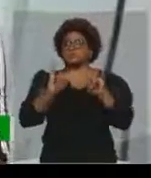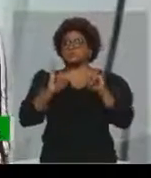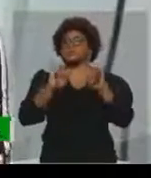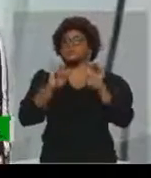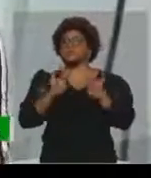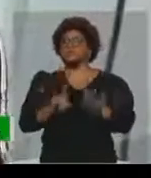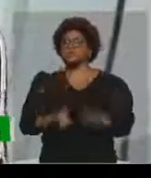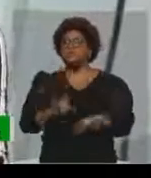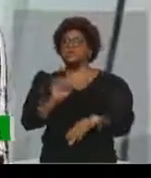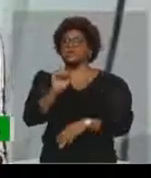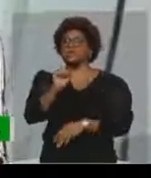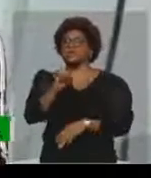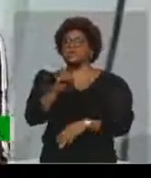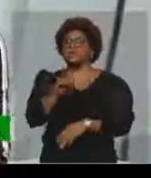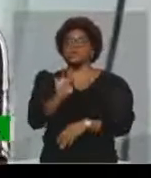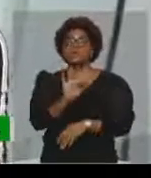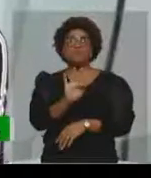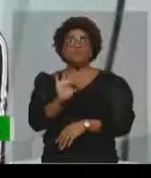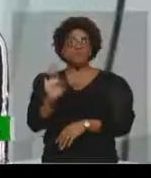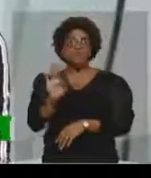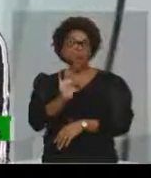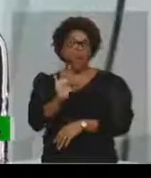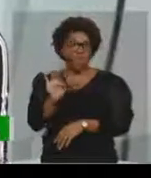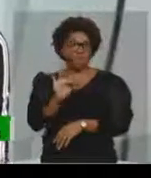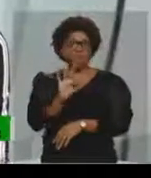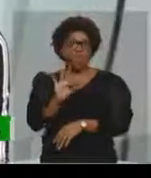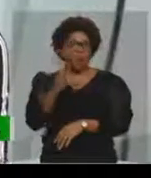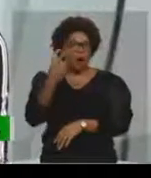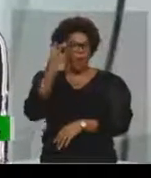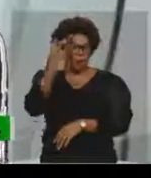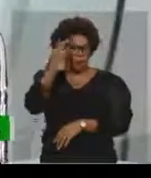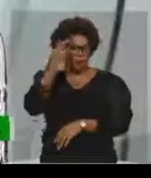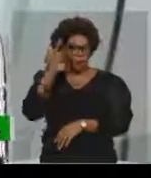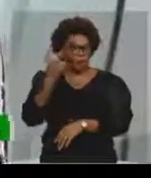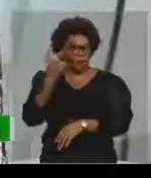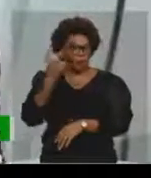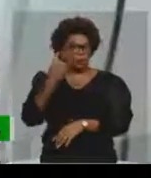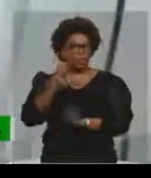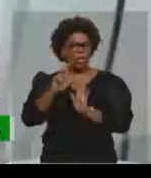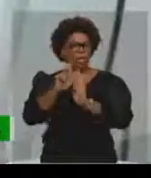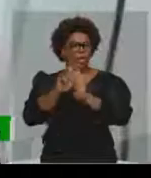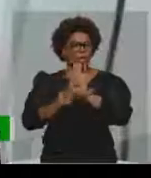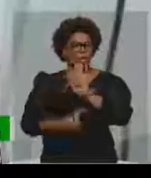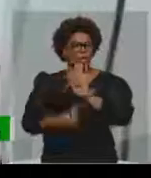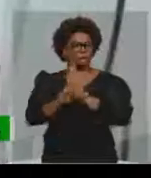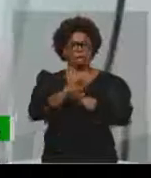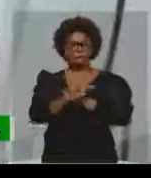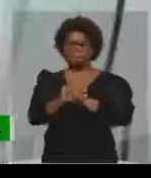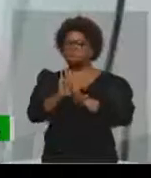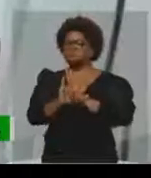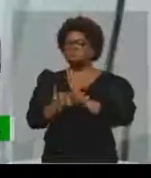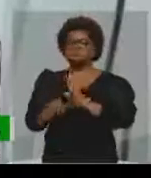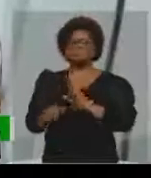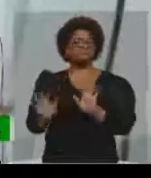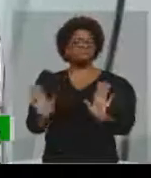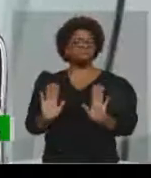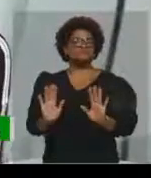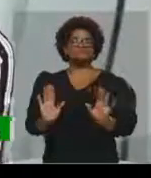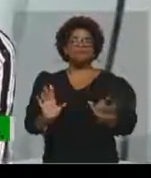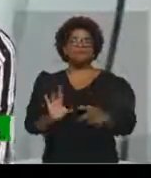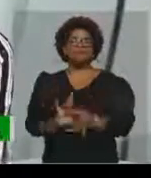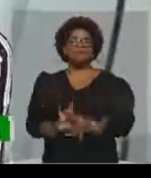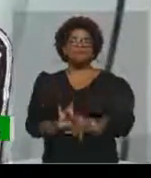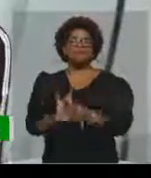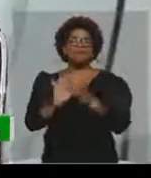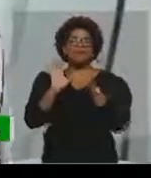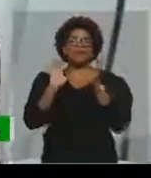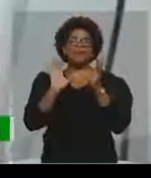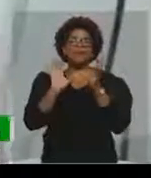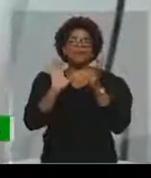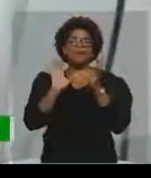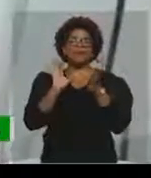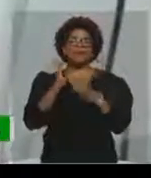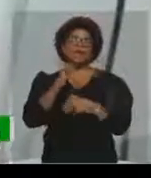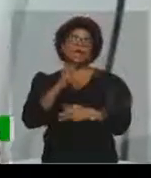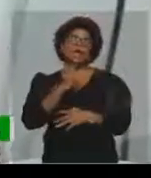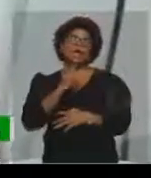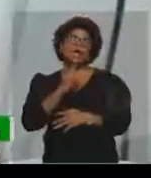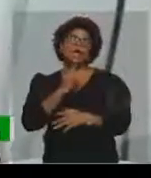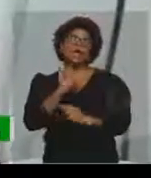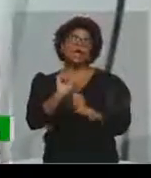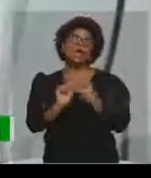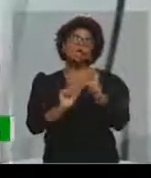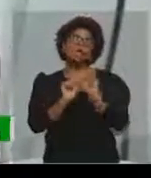linguagem culta, os textos publicitários não. A gente vai encontrar muitas expressões